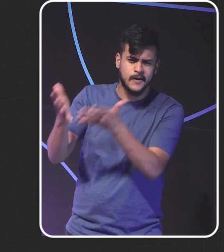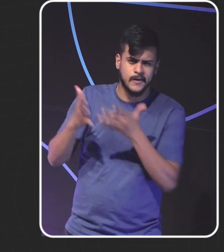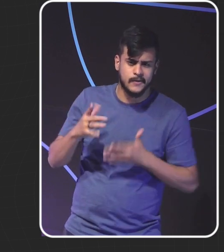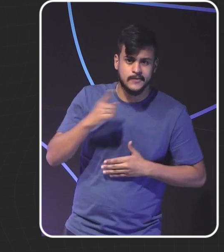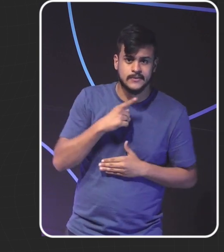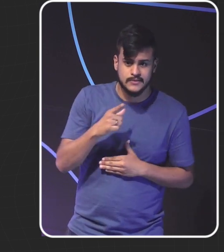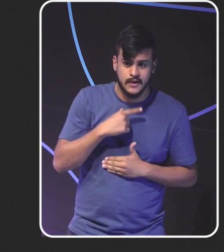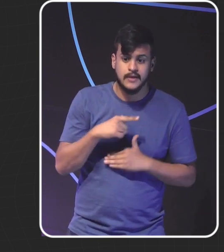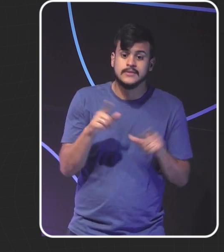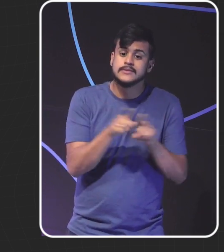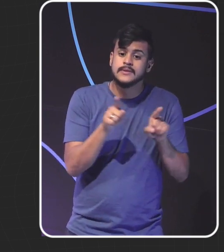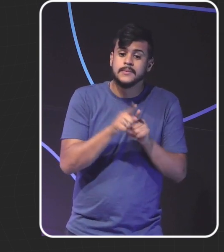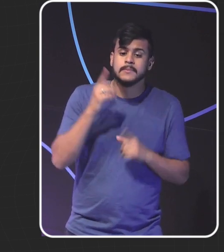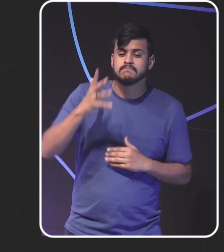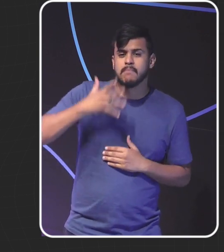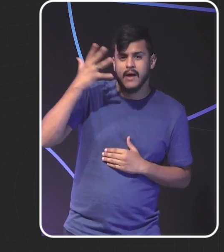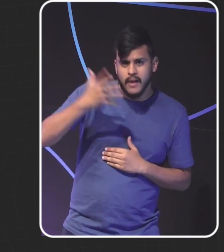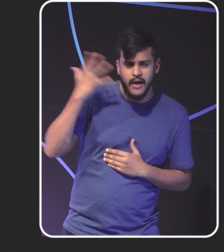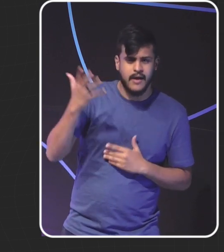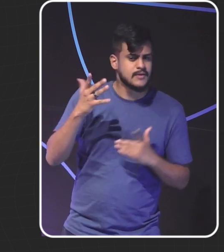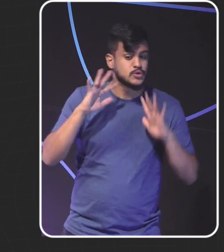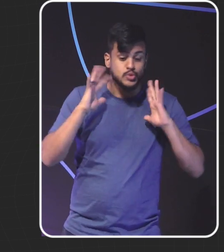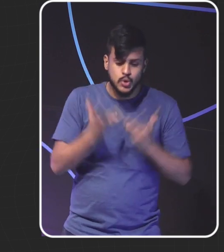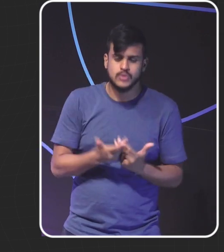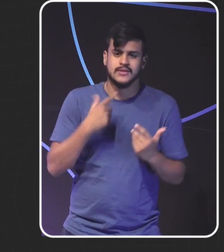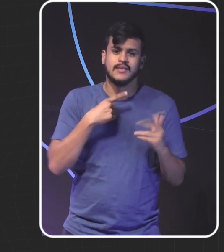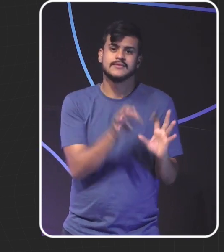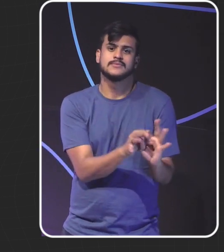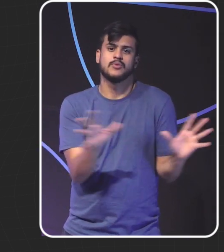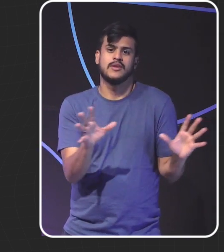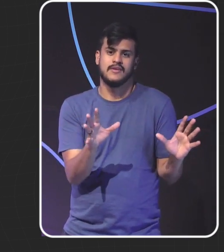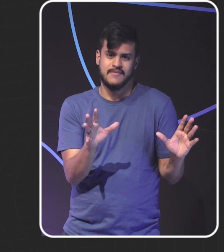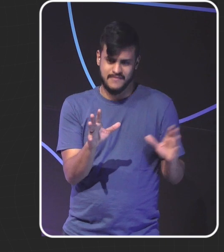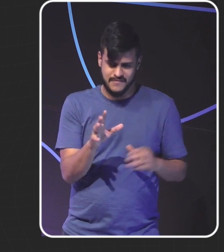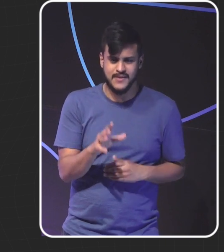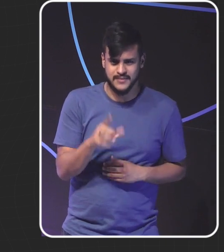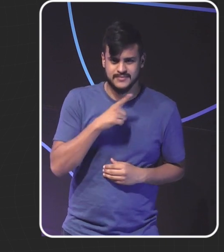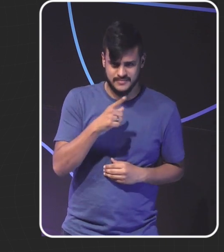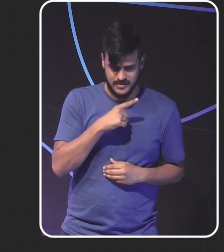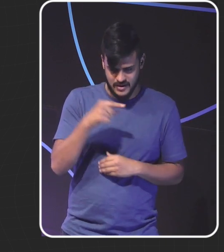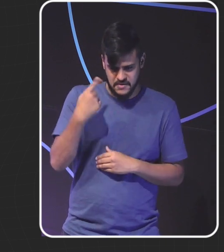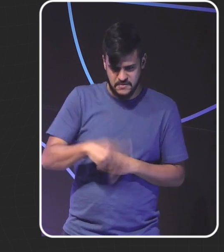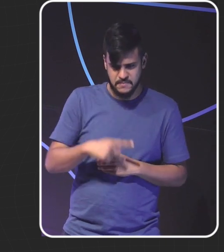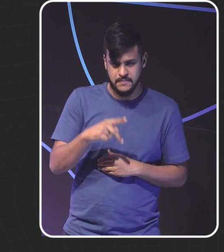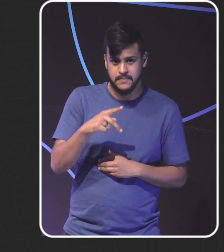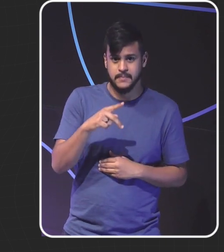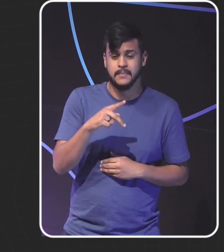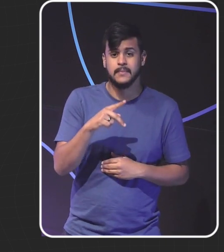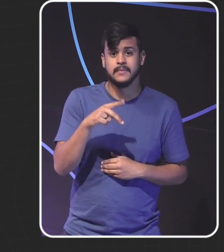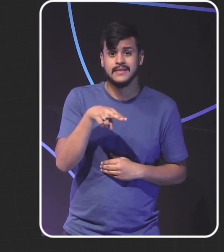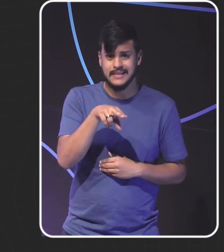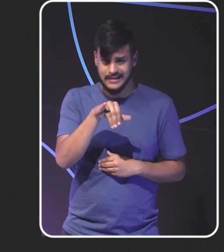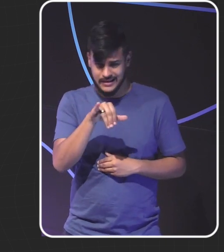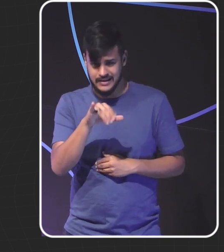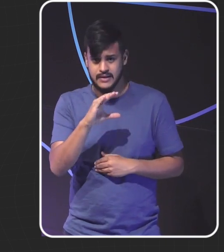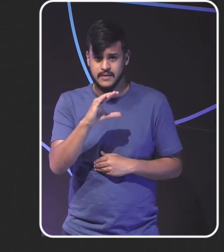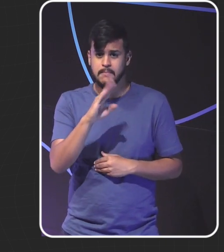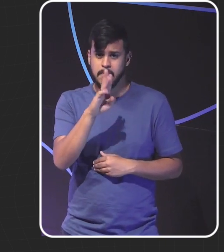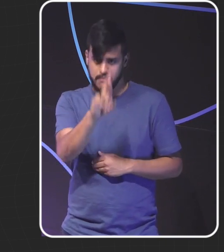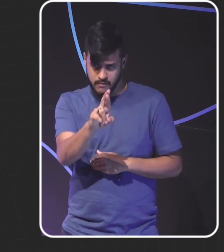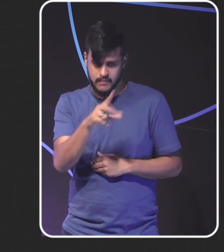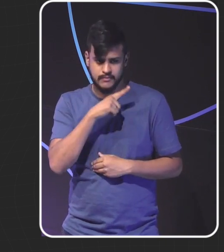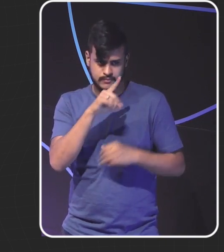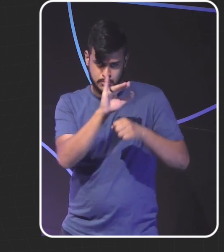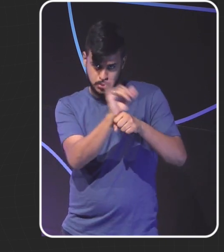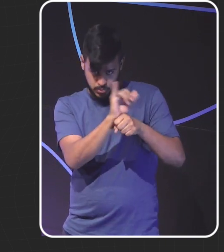Os debates, as palestras são todas disponíveis no canal do Nick BR no YouTube, e eu acho que é um tema que ele acaba envolvendo